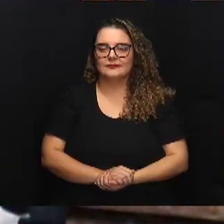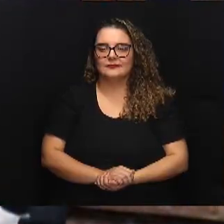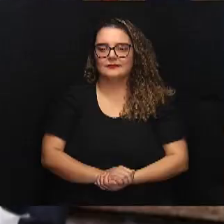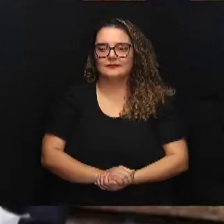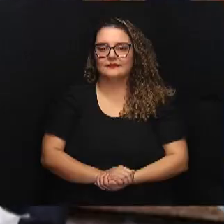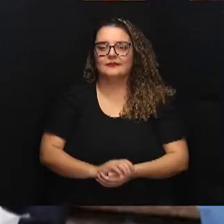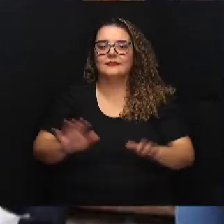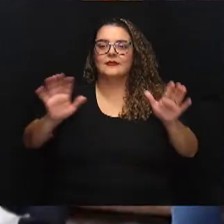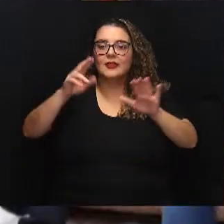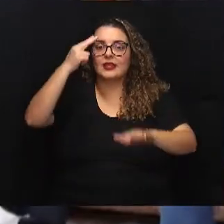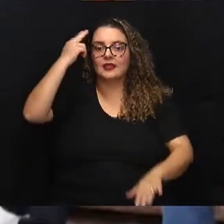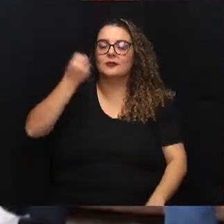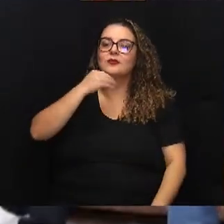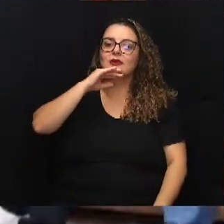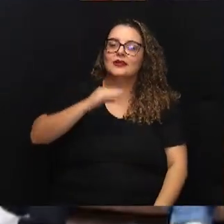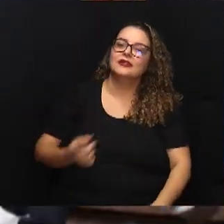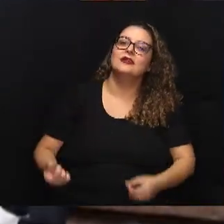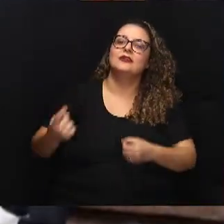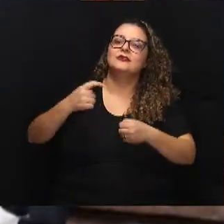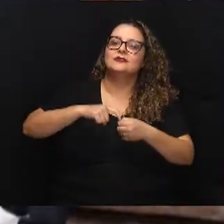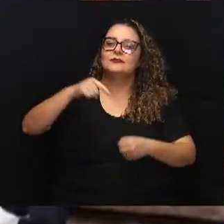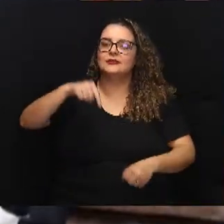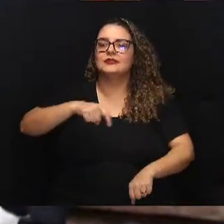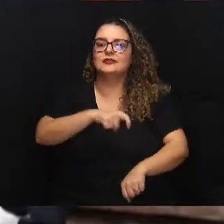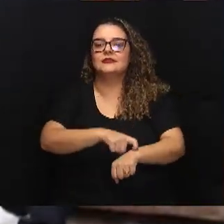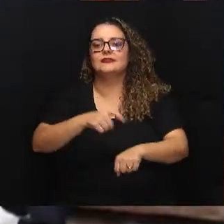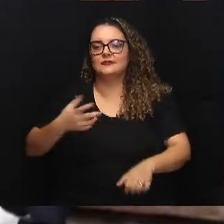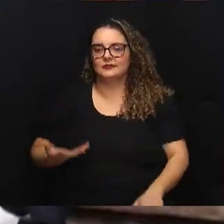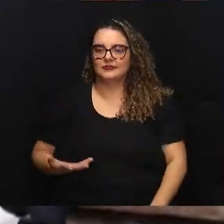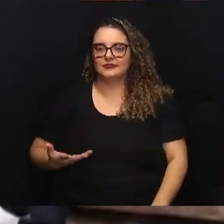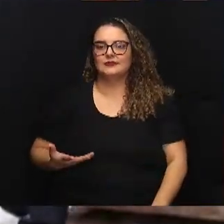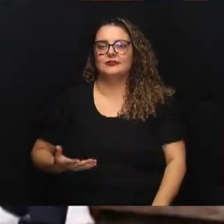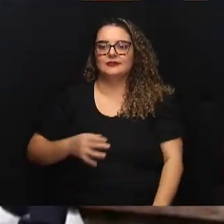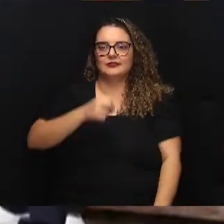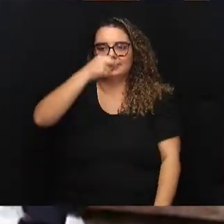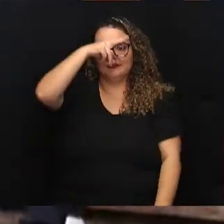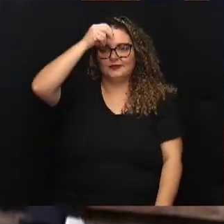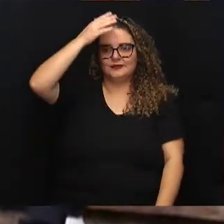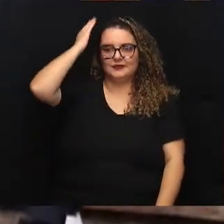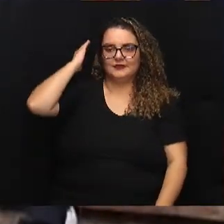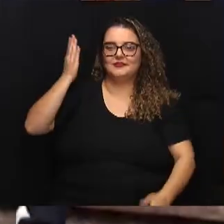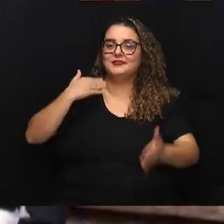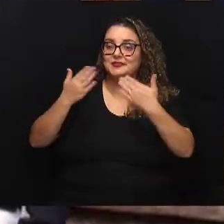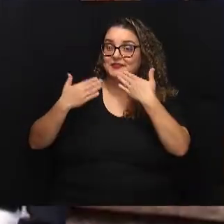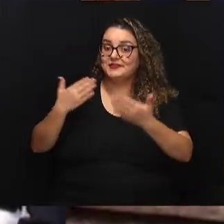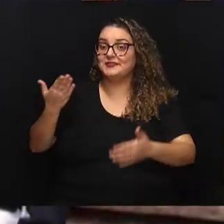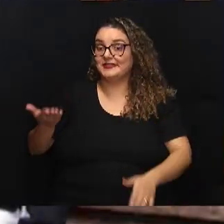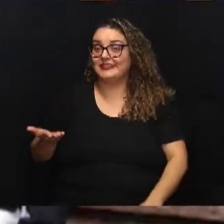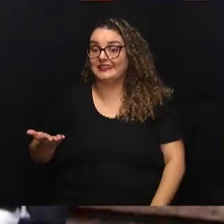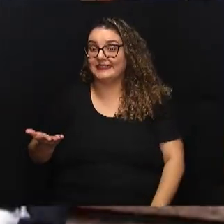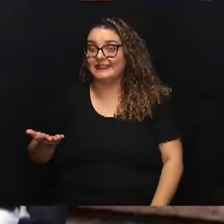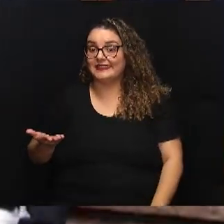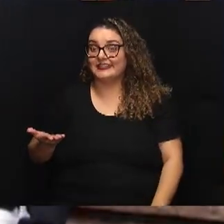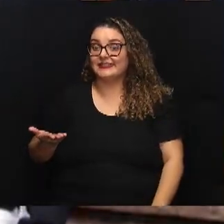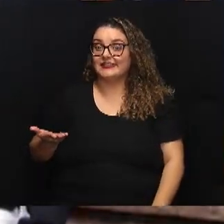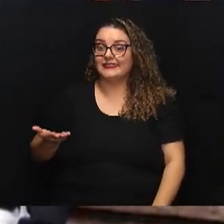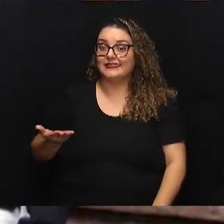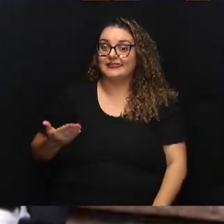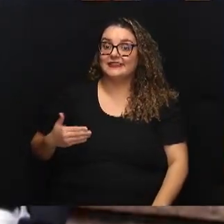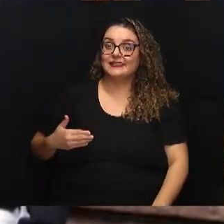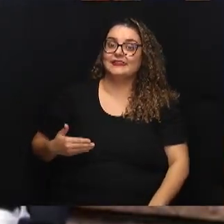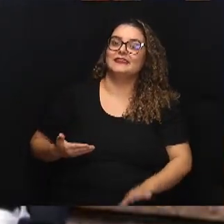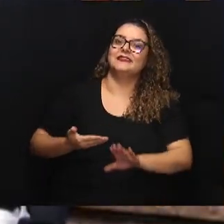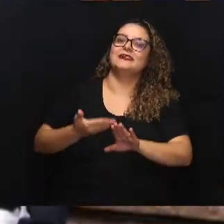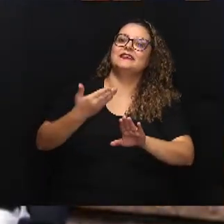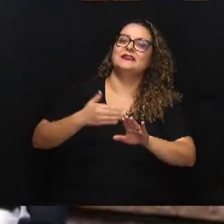Oi, Gabriel, boa tarde. A gente volta aqui nesse momento com o prefeito Dário Saad. Eu já estava conversando aqui com ele nos bastidores